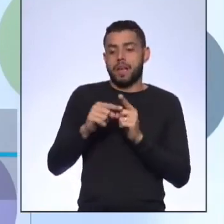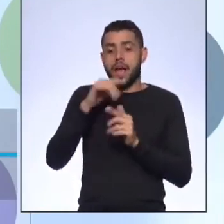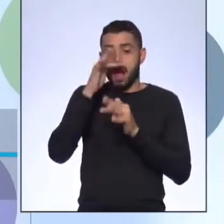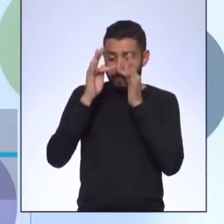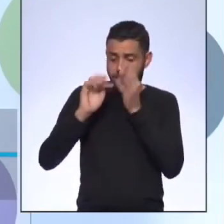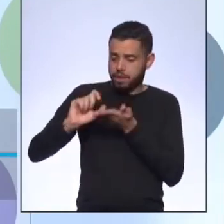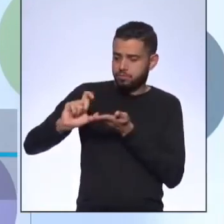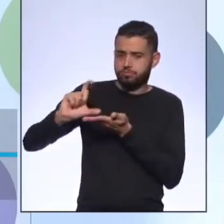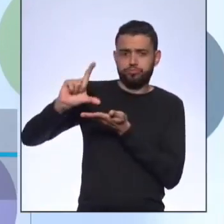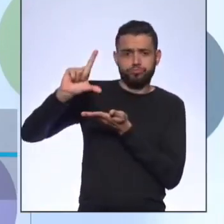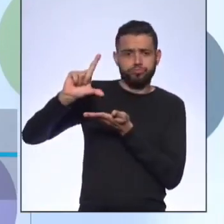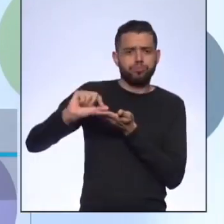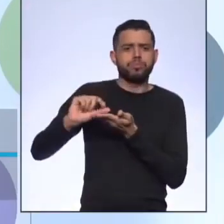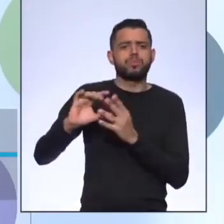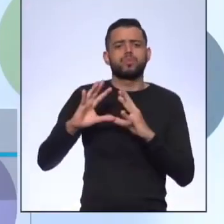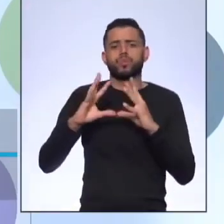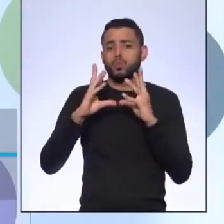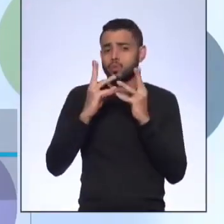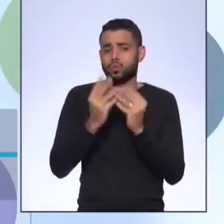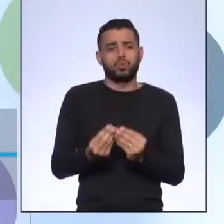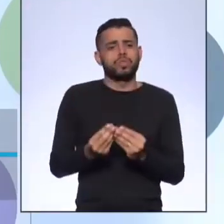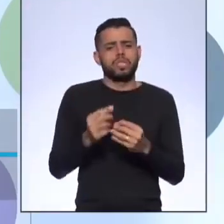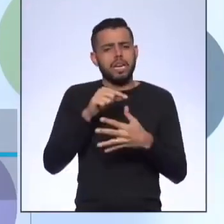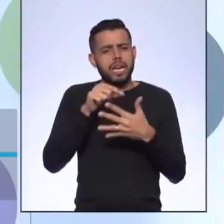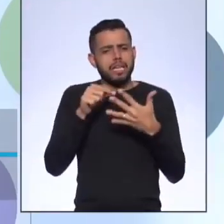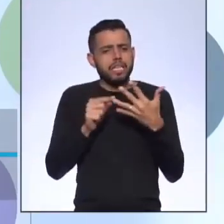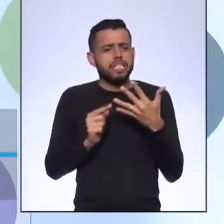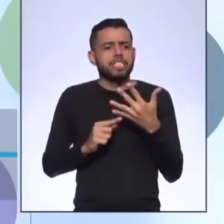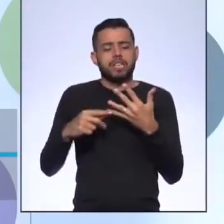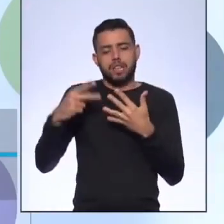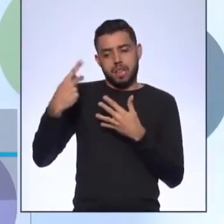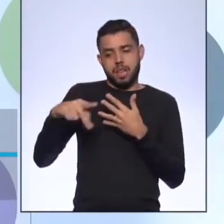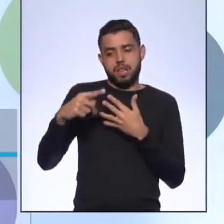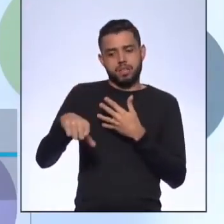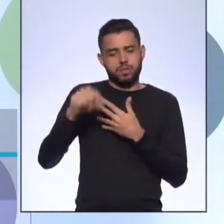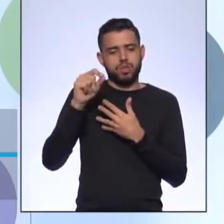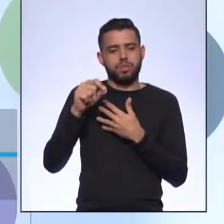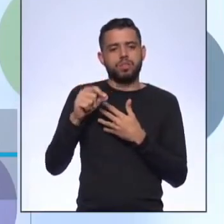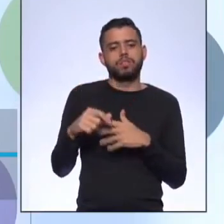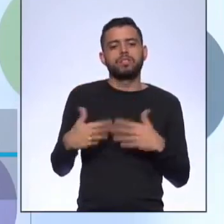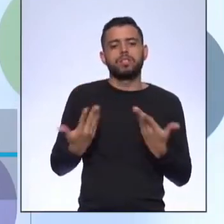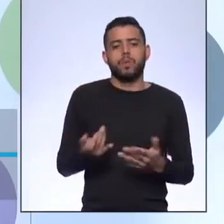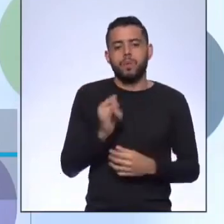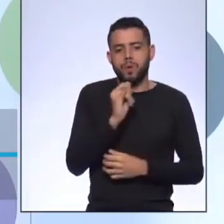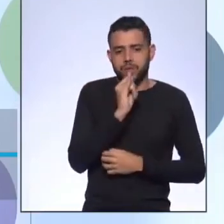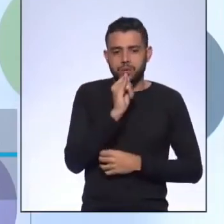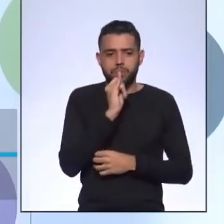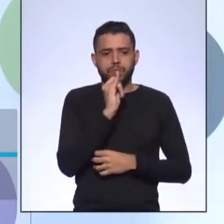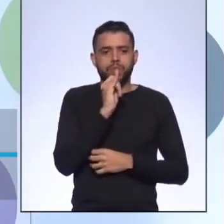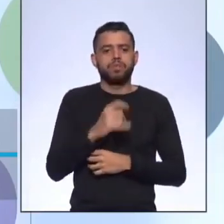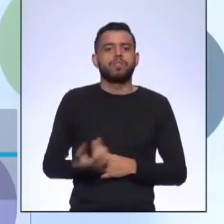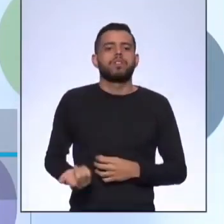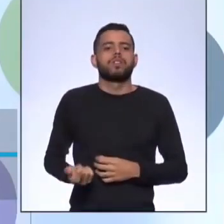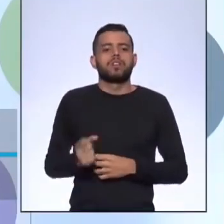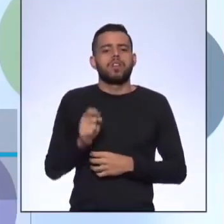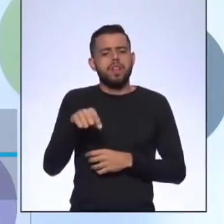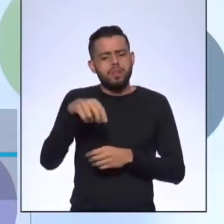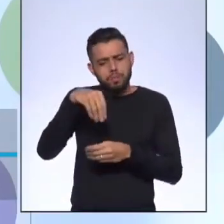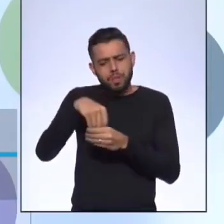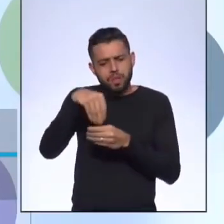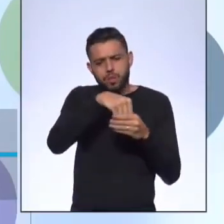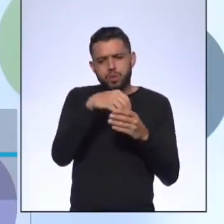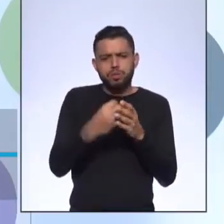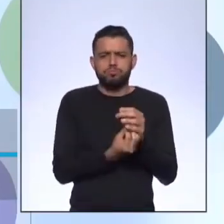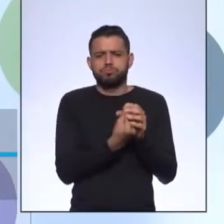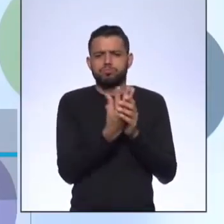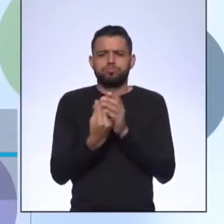com todas as características que ele selecionou. Tá? Então, você imagina, o cara plantou umas 27